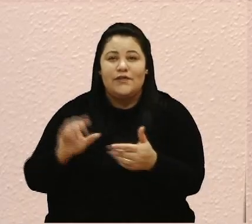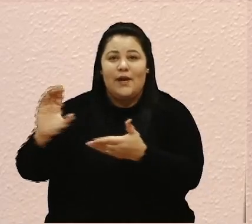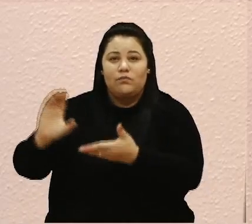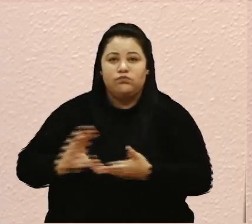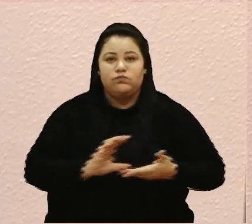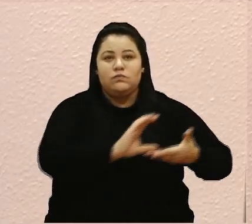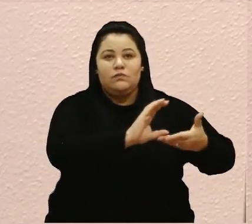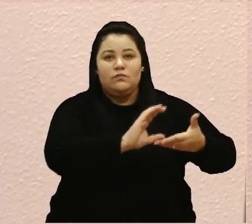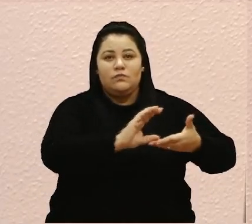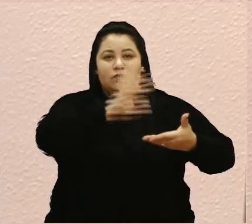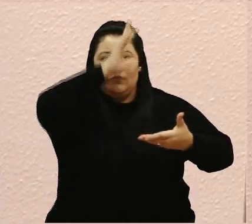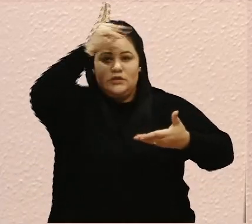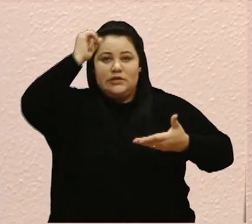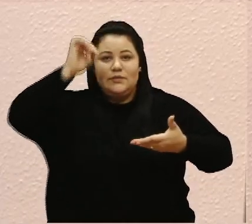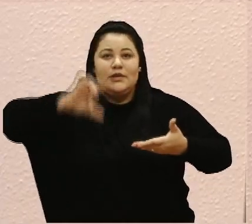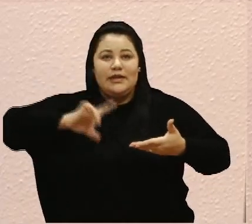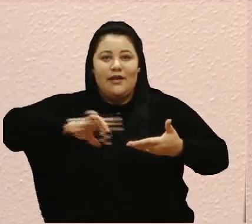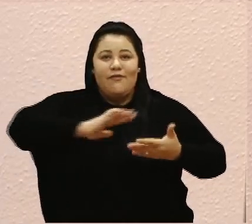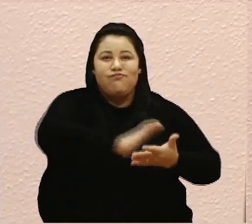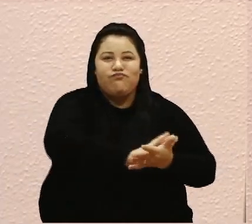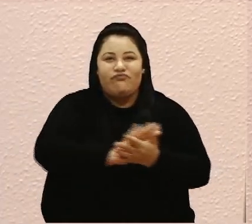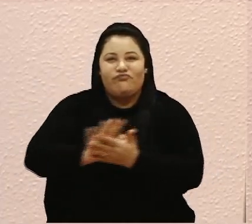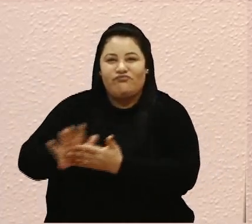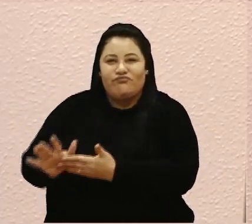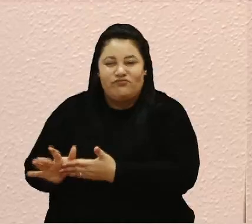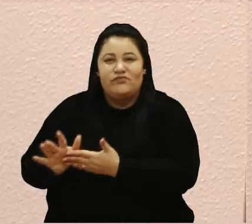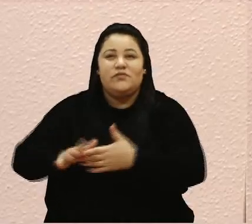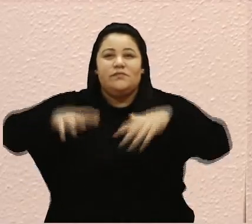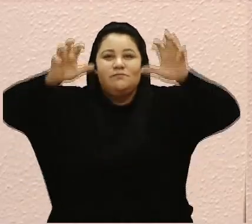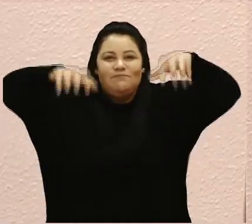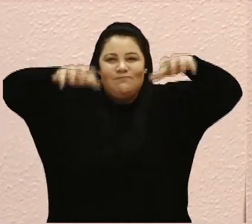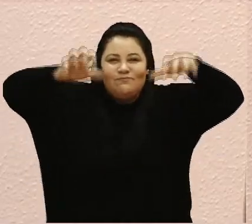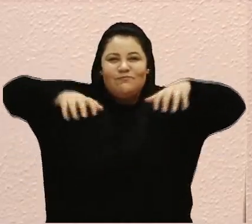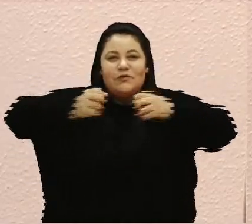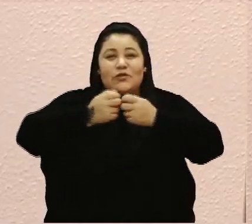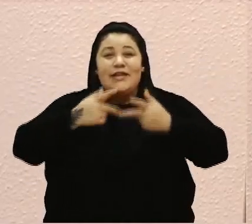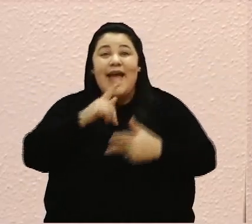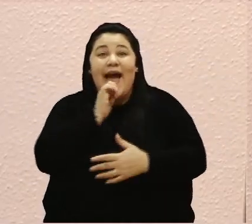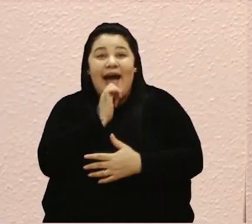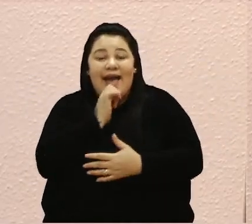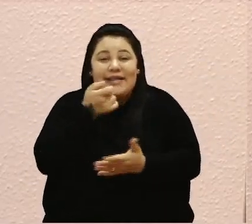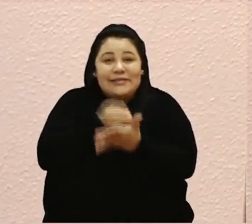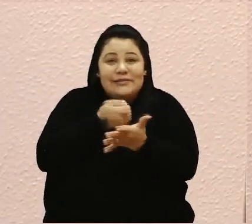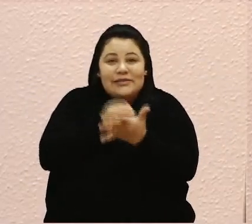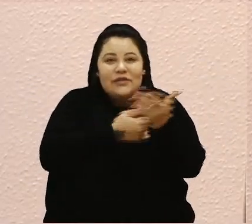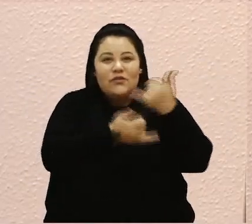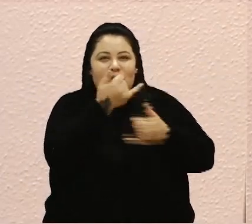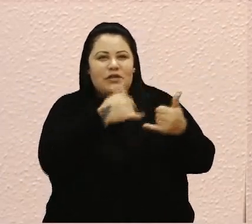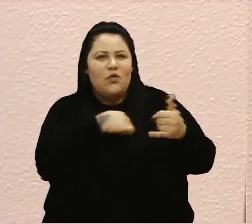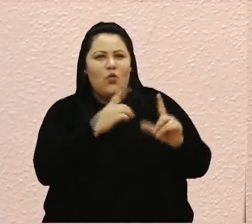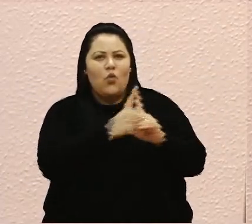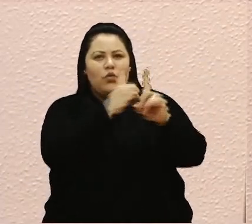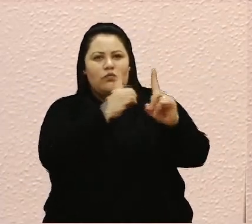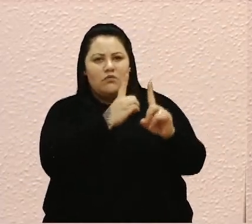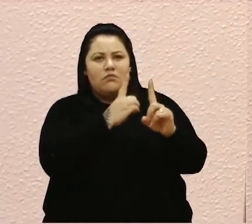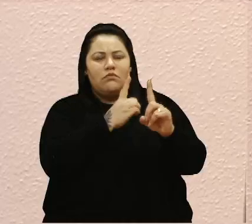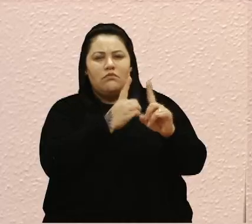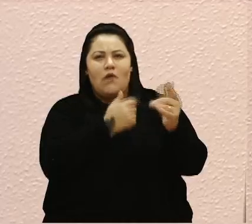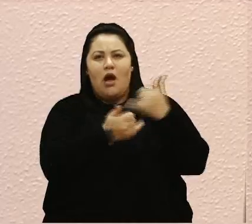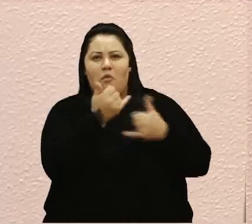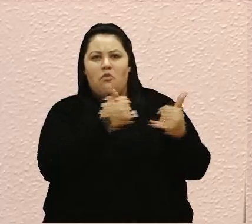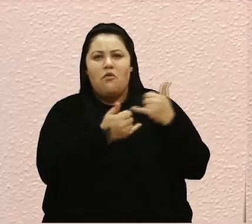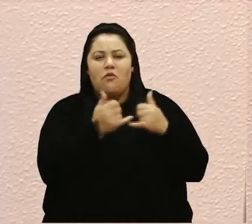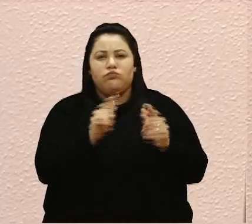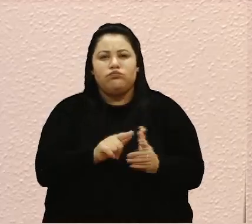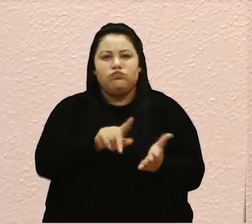para os municípios que foram atingidos por toda essa situação. E aí, na busca dessas informações, encontrei uma reportagem do